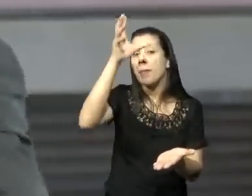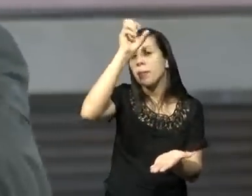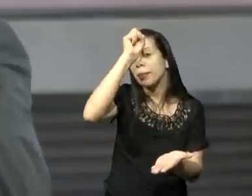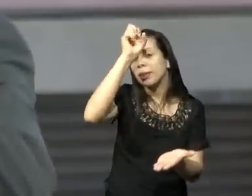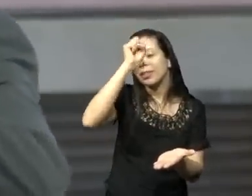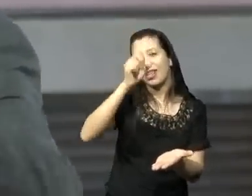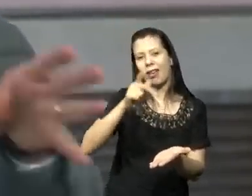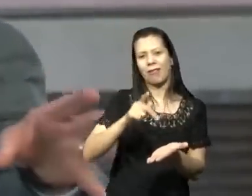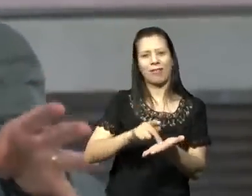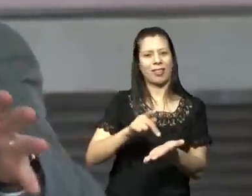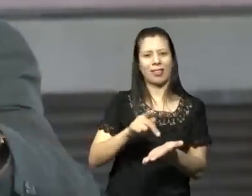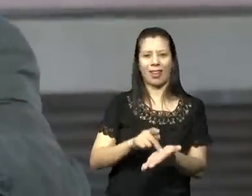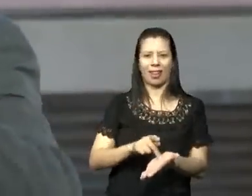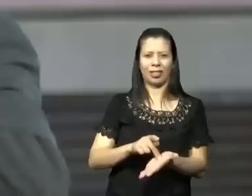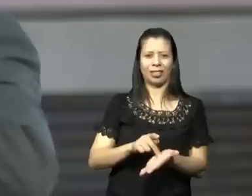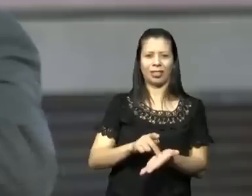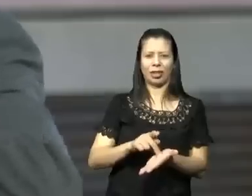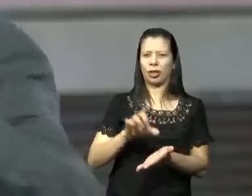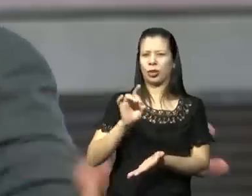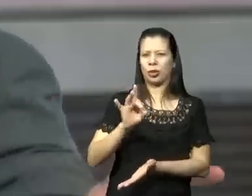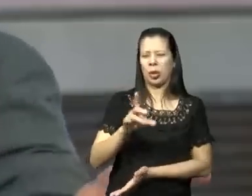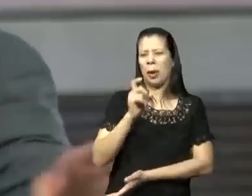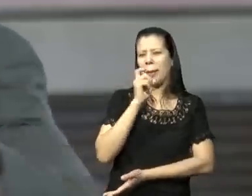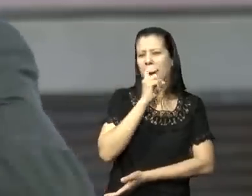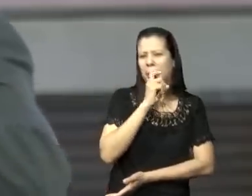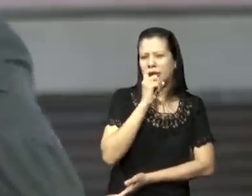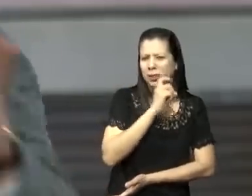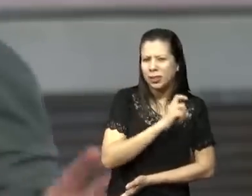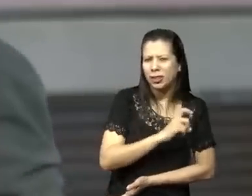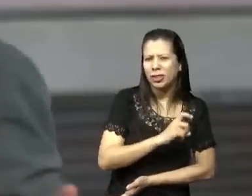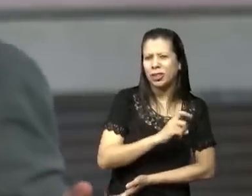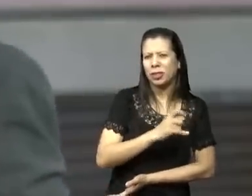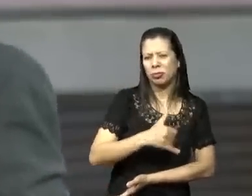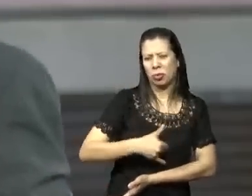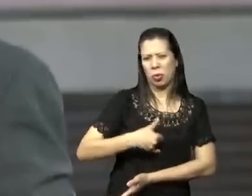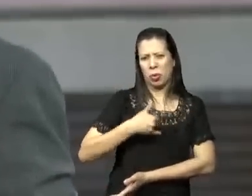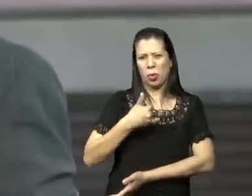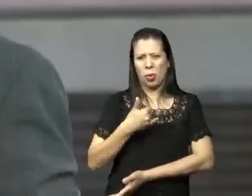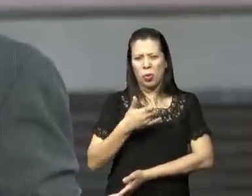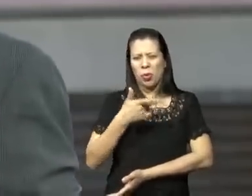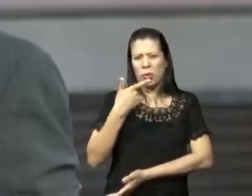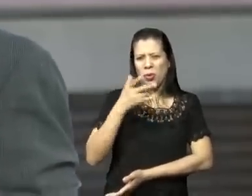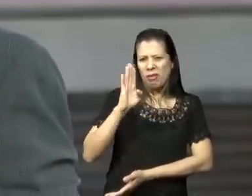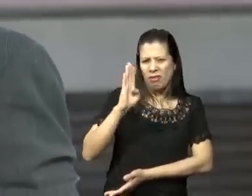não venha com mentiras não me venha com enganos não venha com engodos